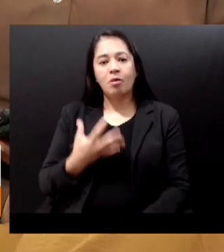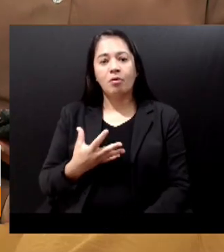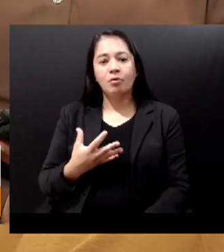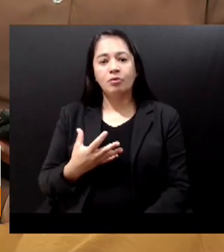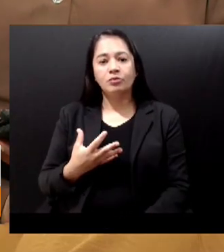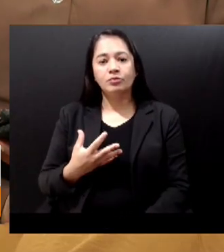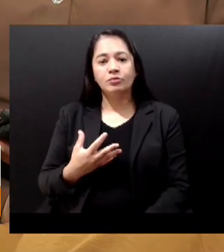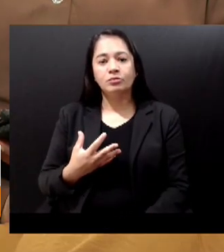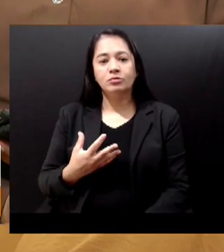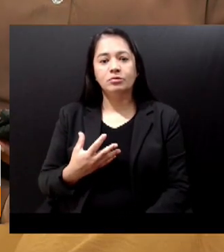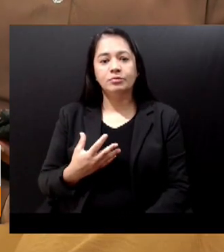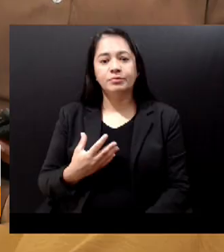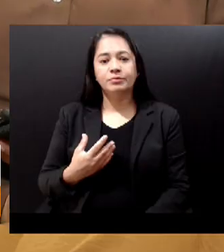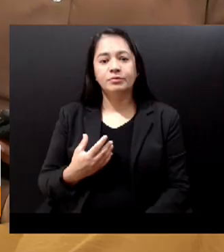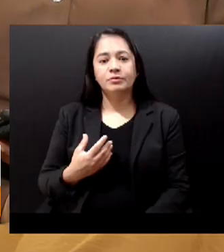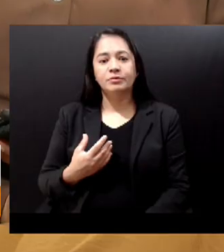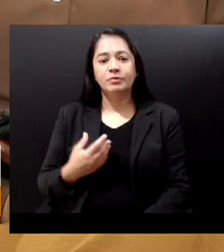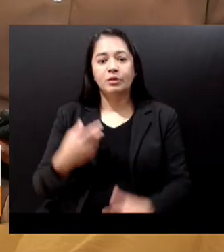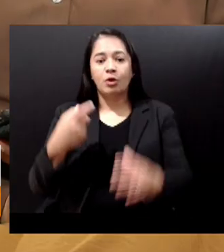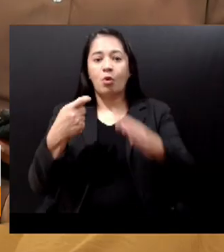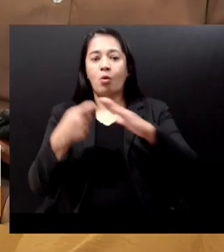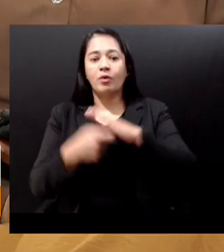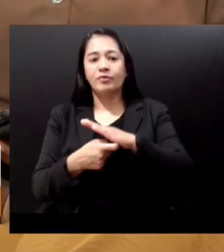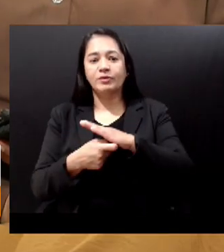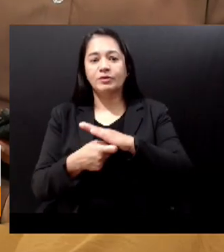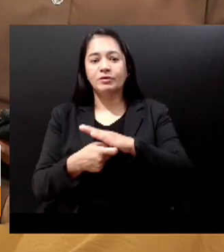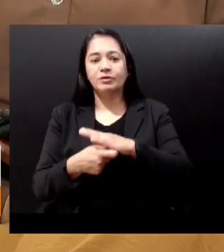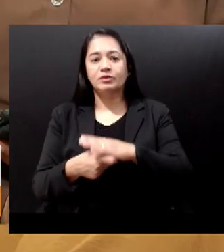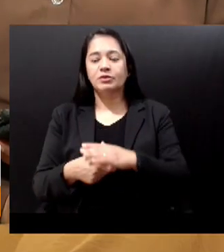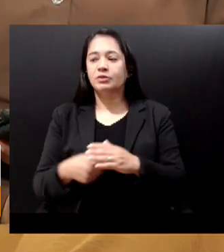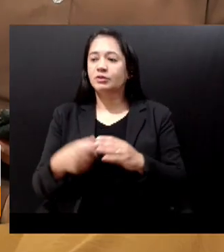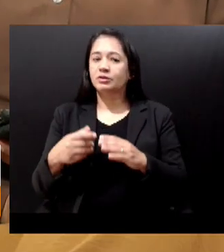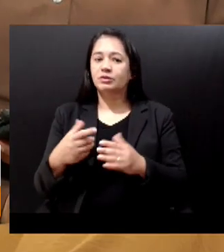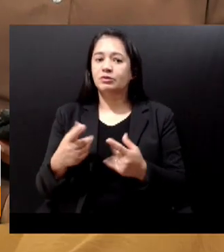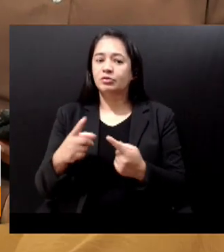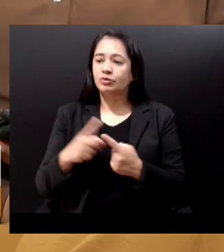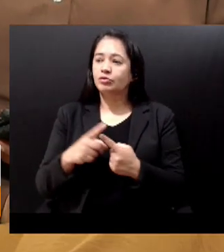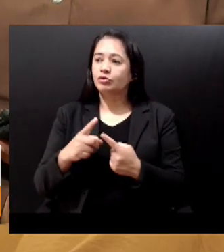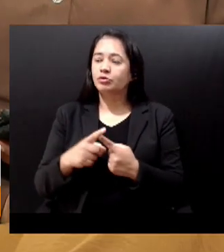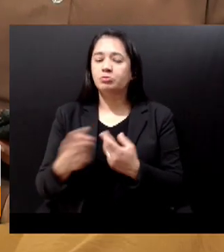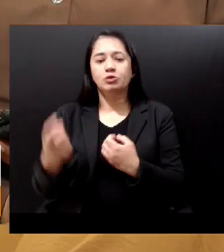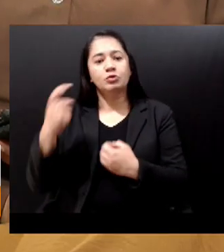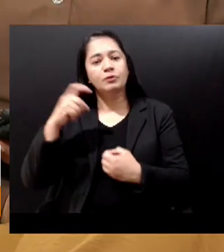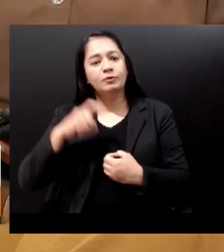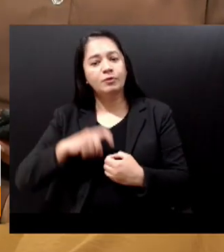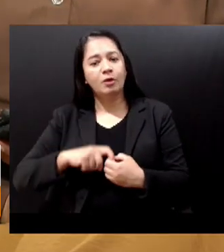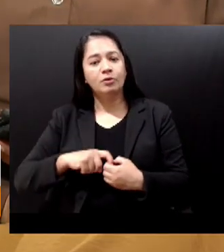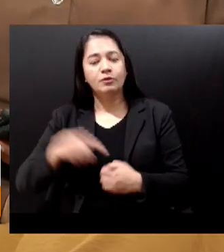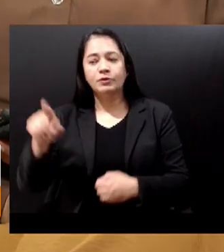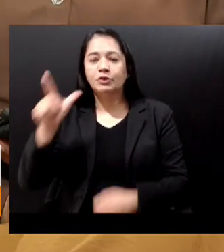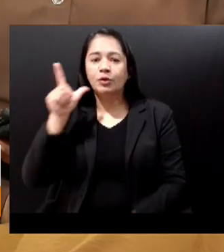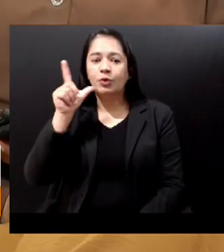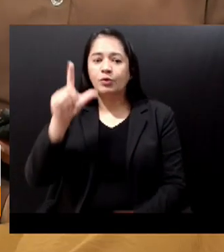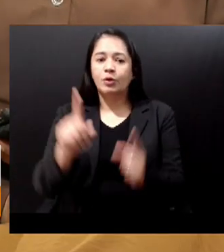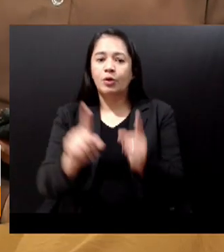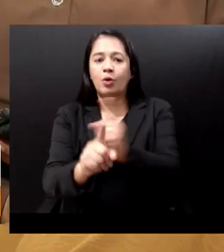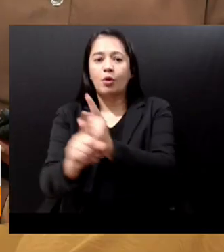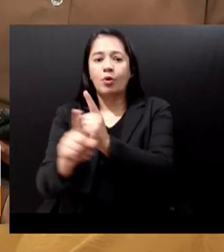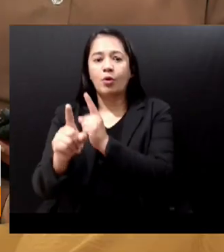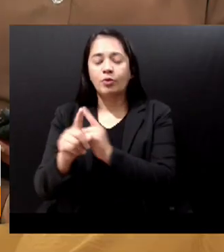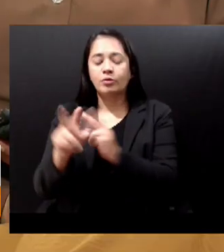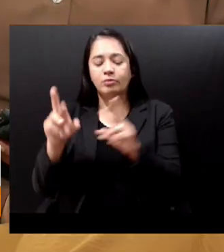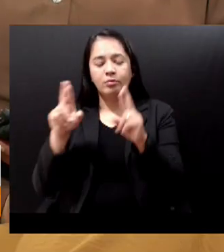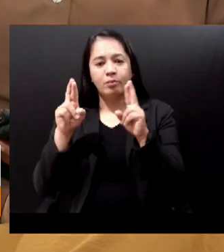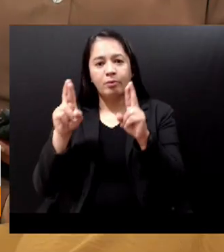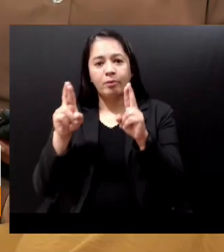de ser um investimento que te dê algum tipo de retorno, em que você possa encontrar algum tipo de esperança, algum tipo de Uhum.